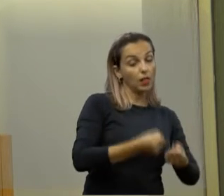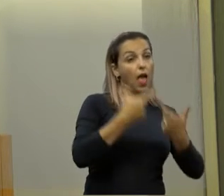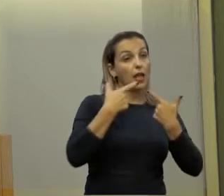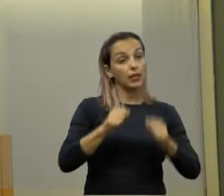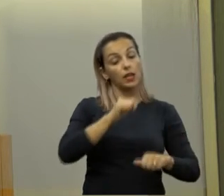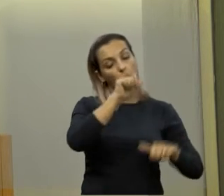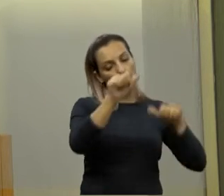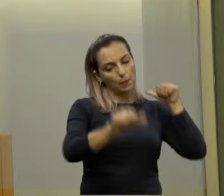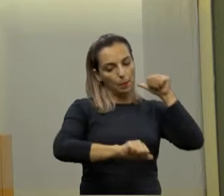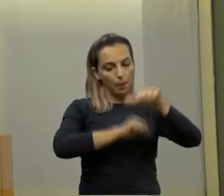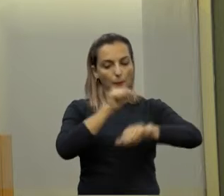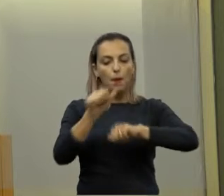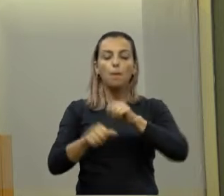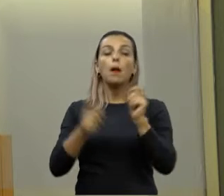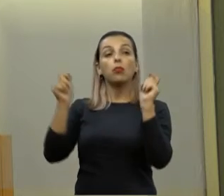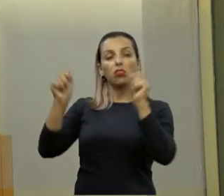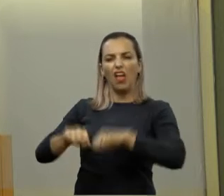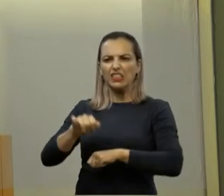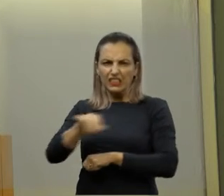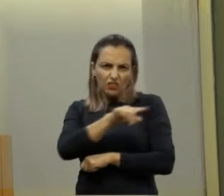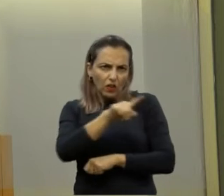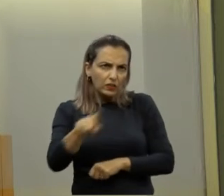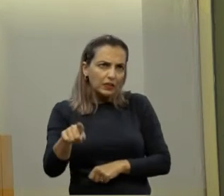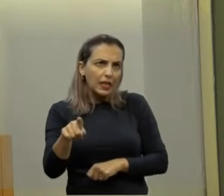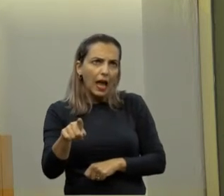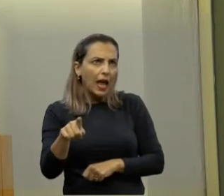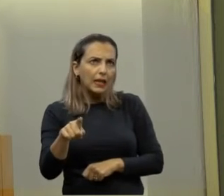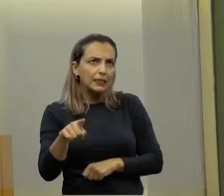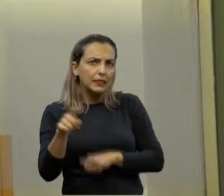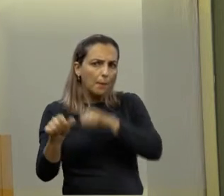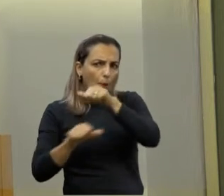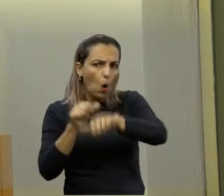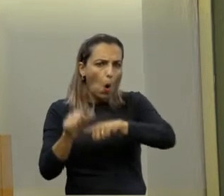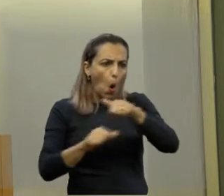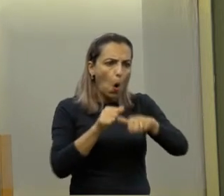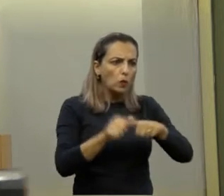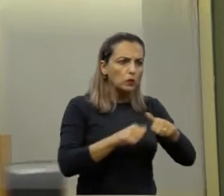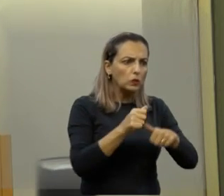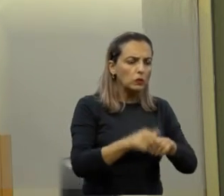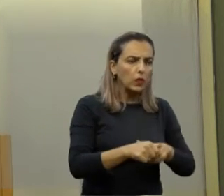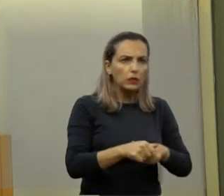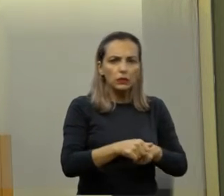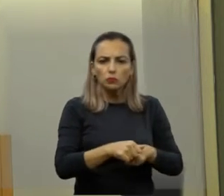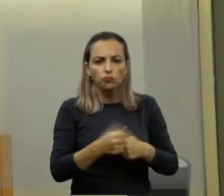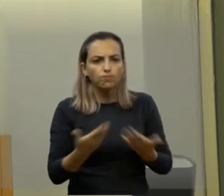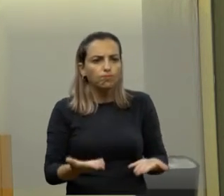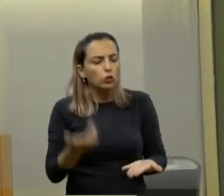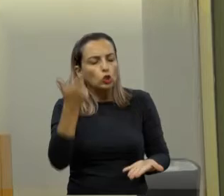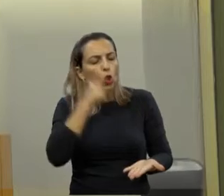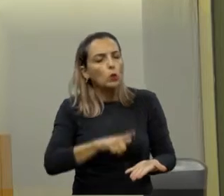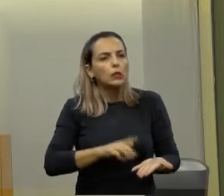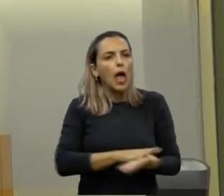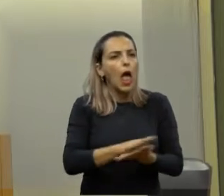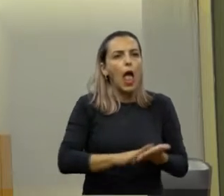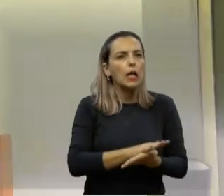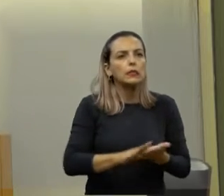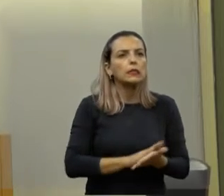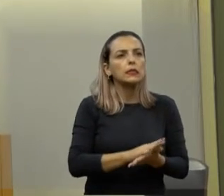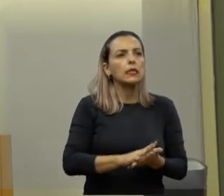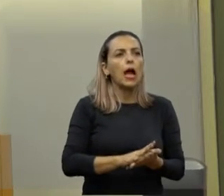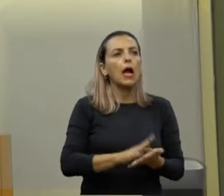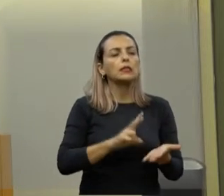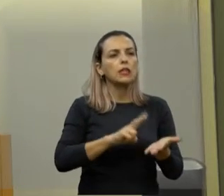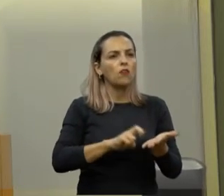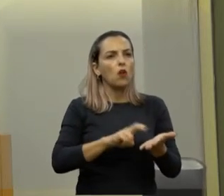feita pela mudança se os senhores não conseguem acompanhar a mudança e não tem repertório para isso por favor